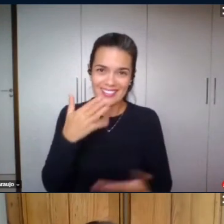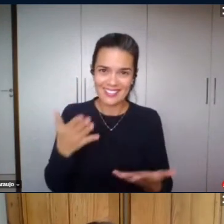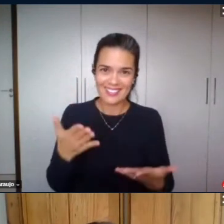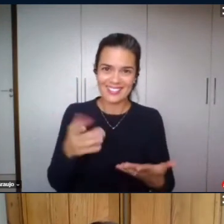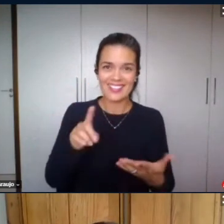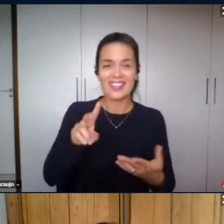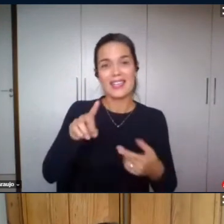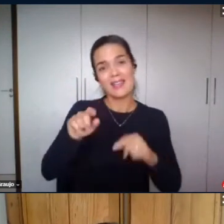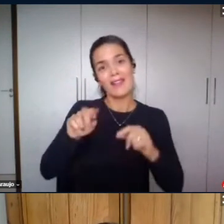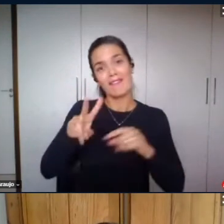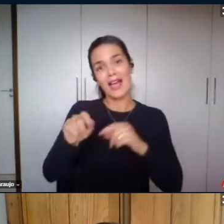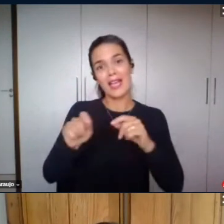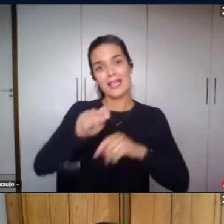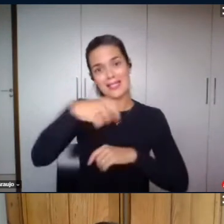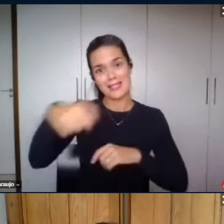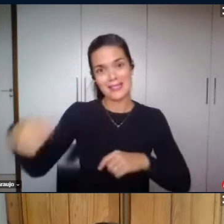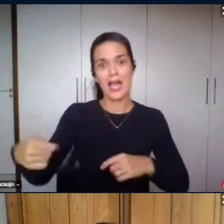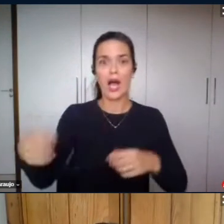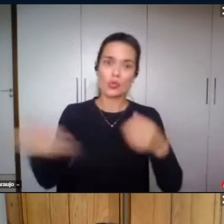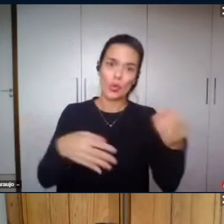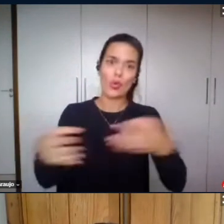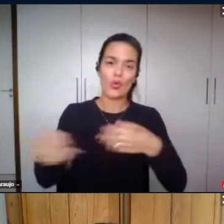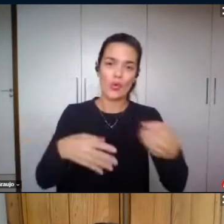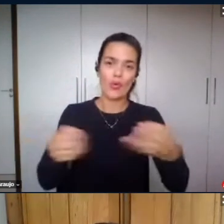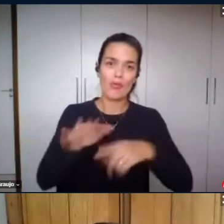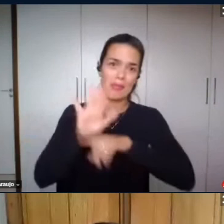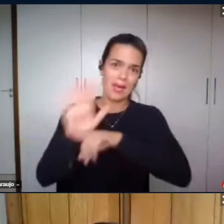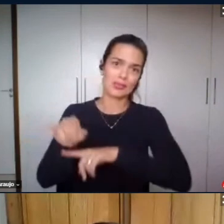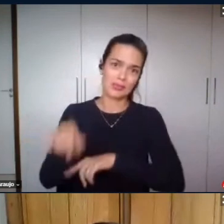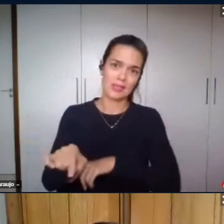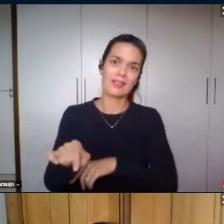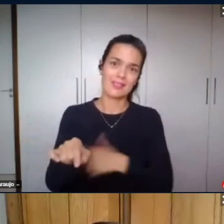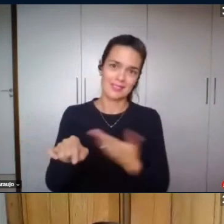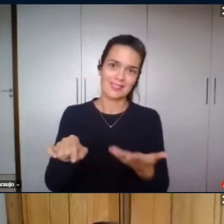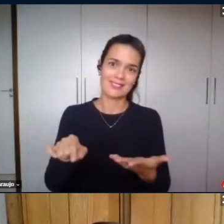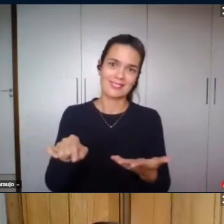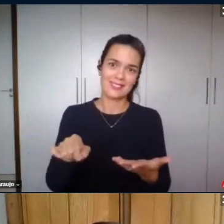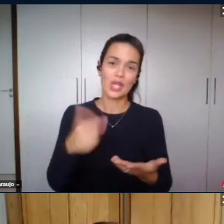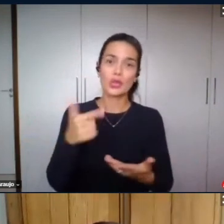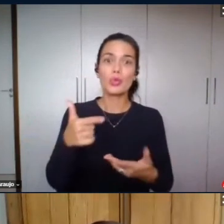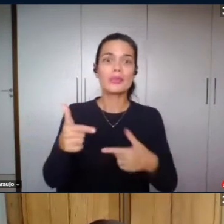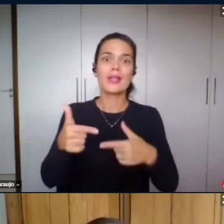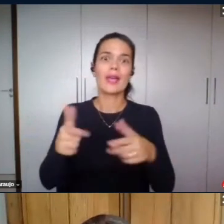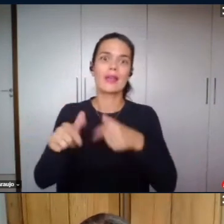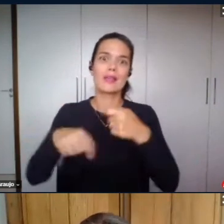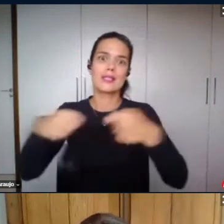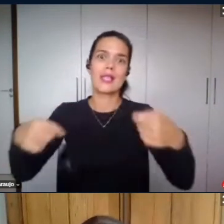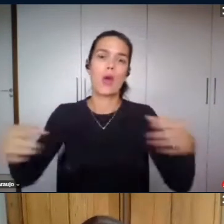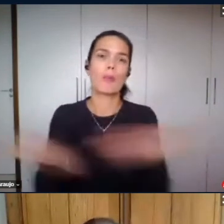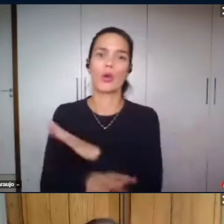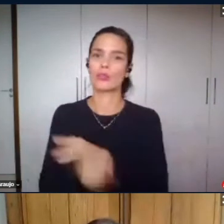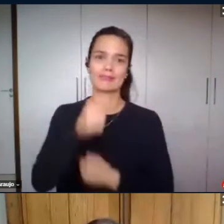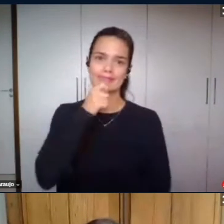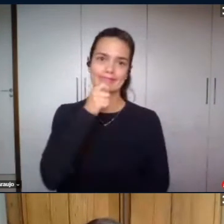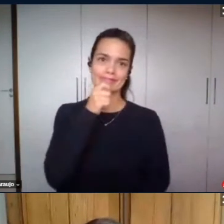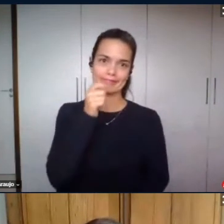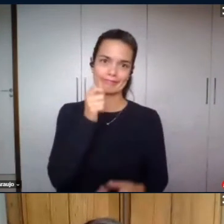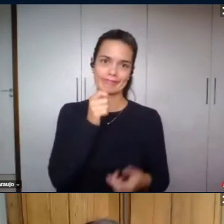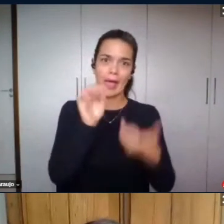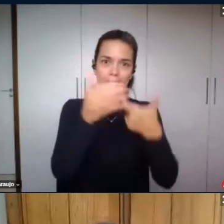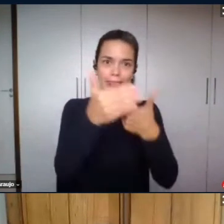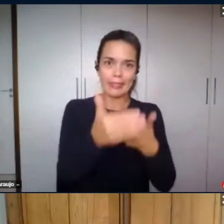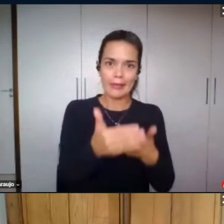adequando sempre, né? Isso não existe trabalho pronto, né? E a terminologia a gente percebe que vai